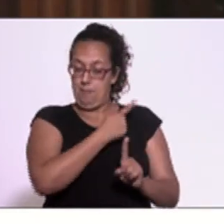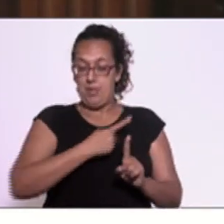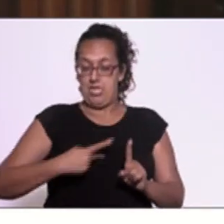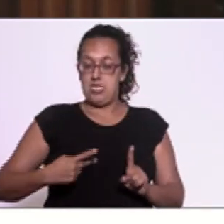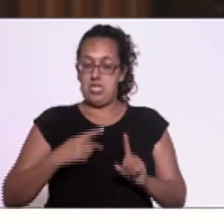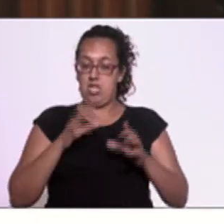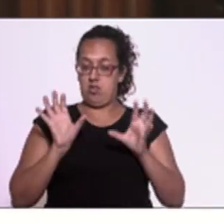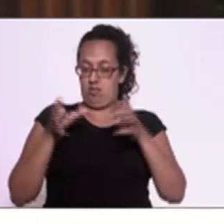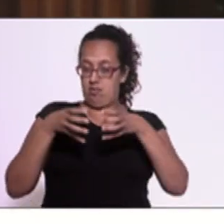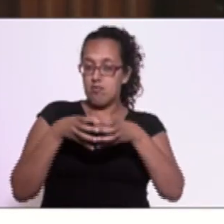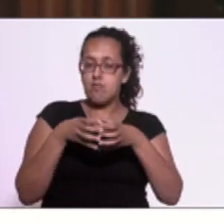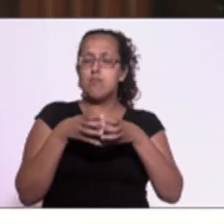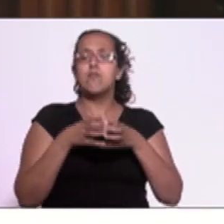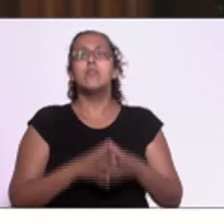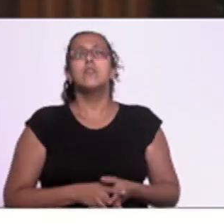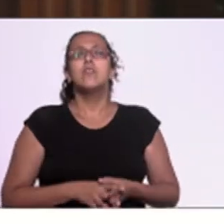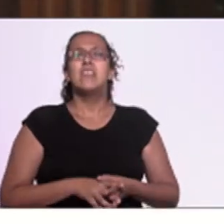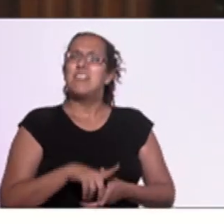energia